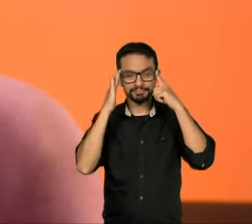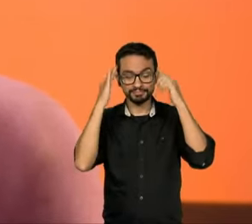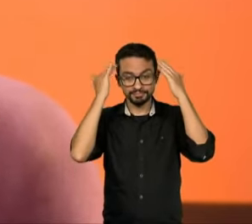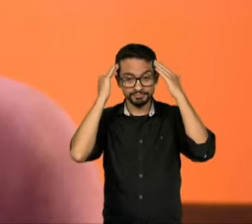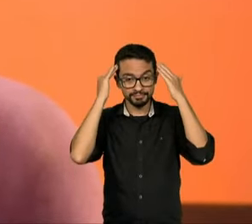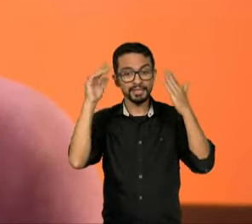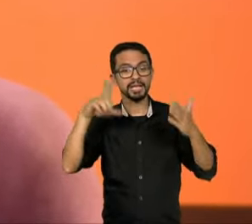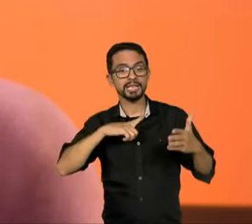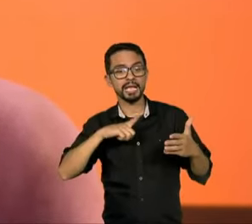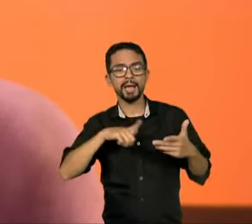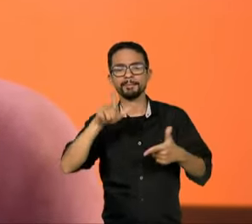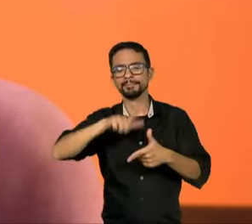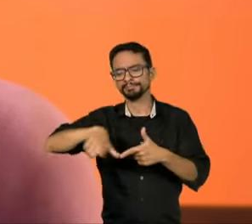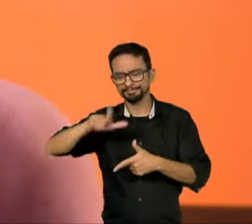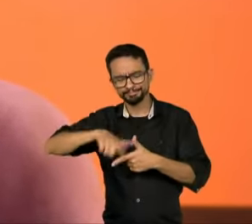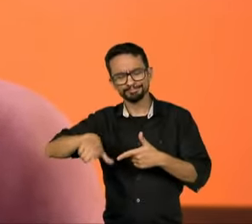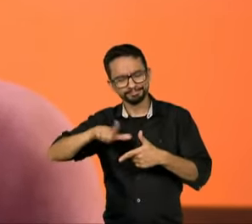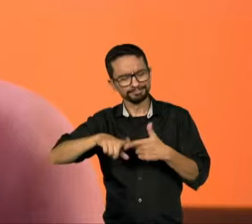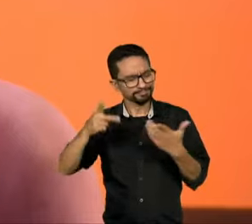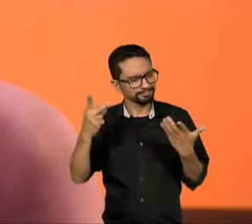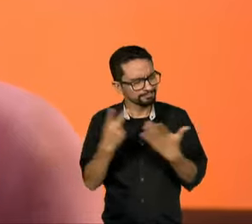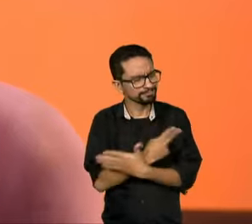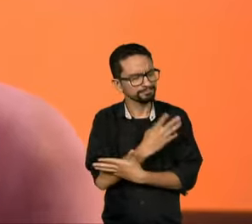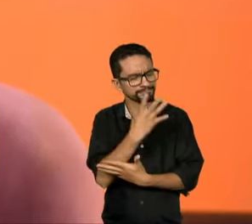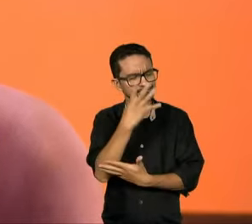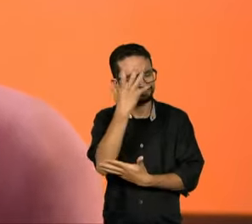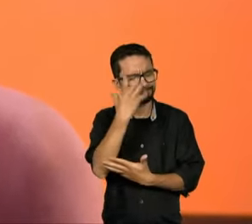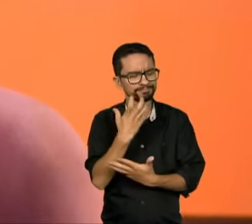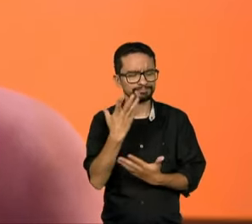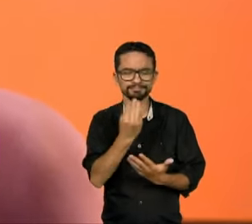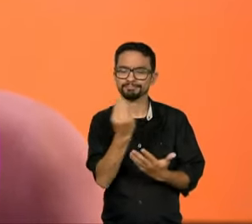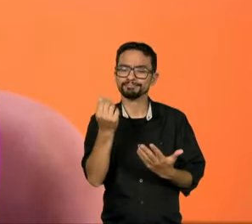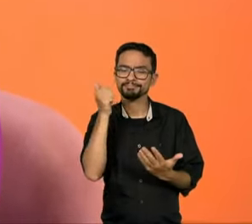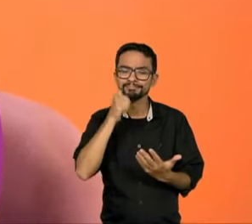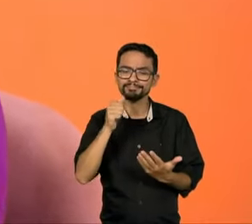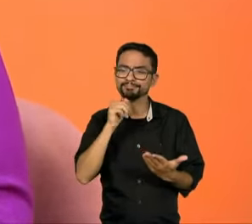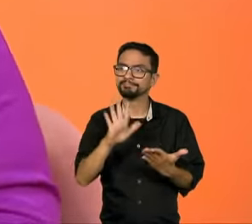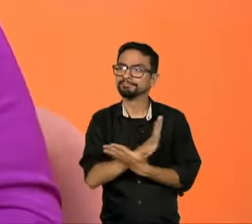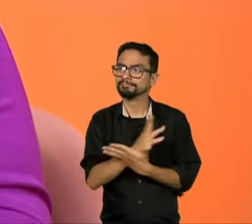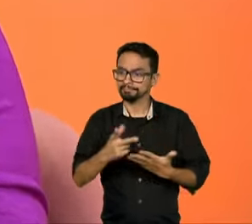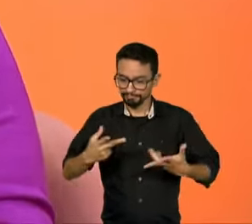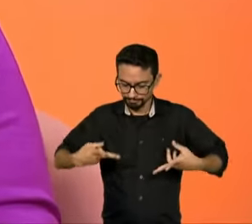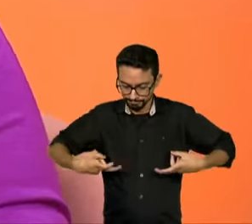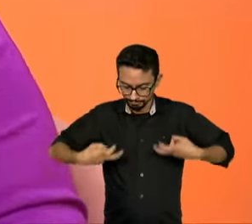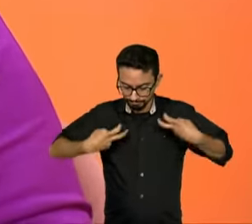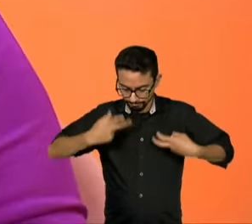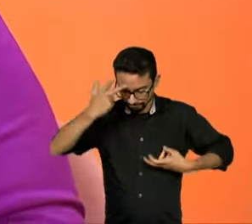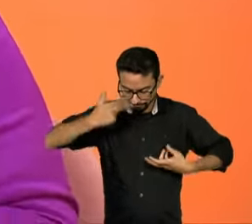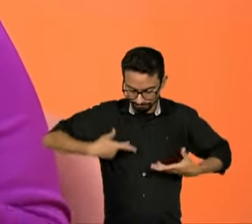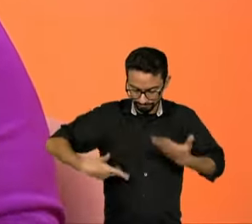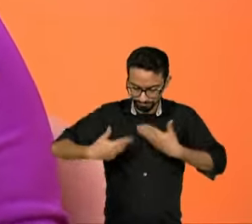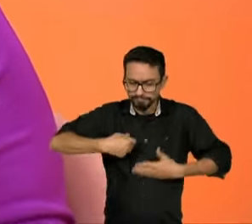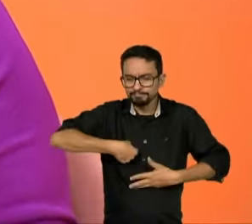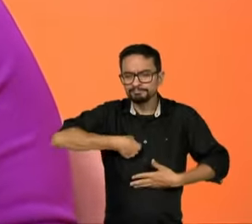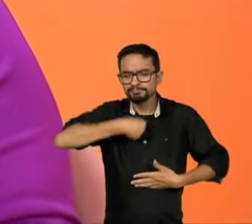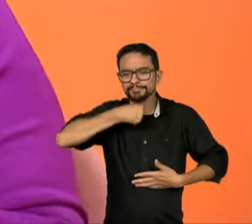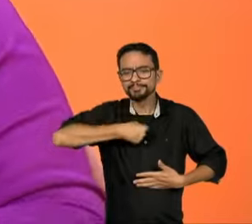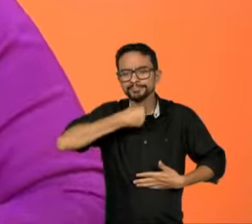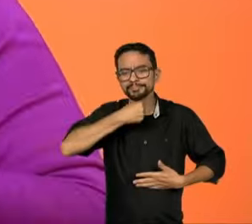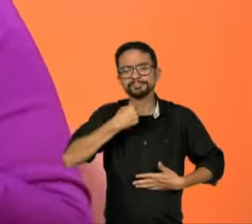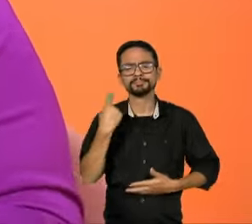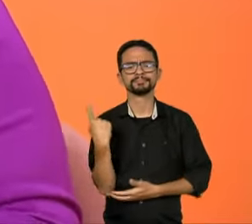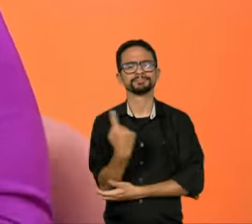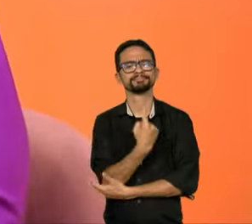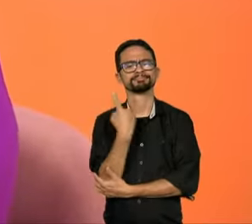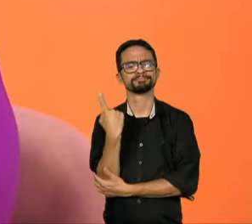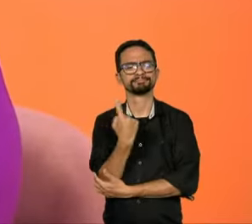que irmanam muitas dessas mulheres que se percebem sozinhas, envelhecendo sozinhas, sem suporte familiar